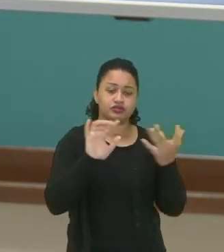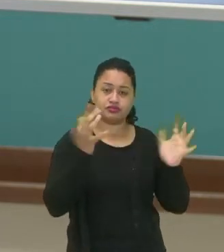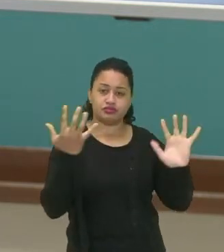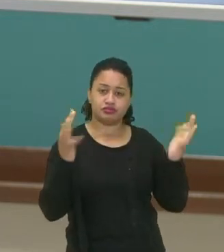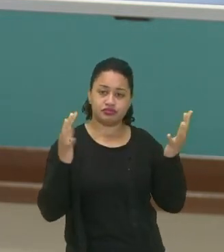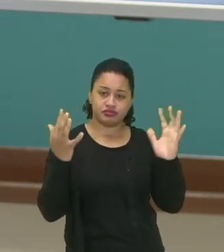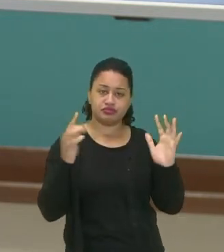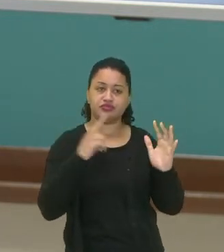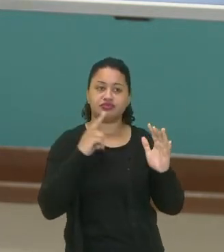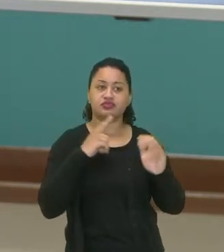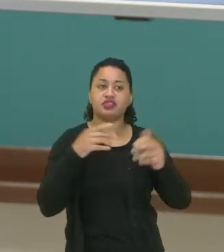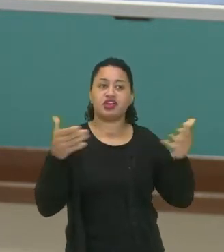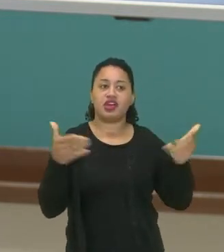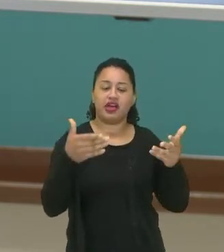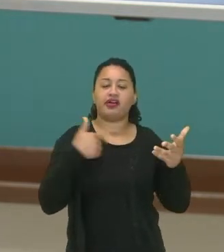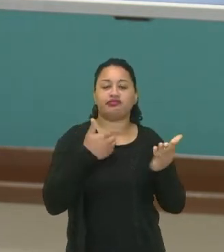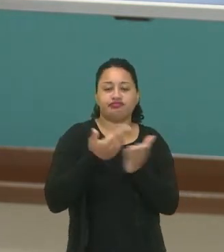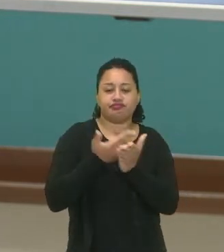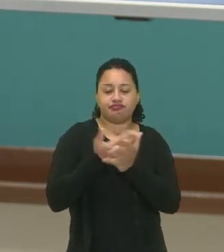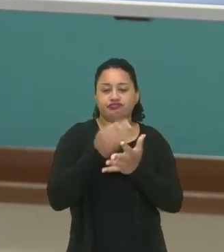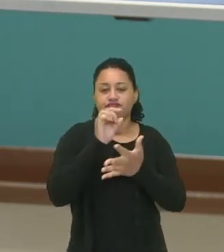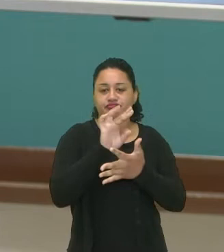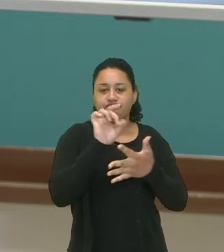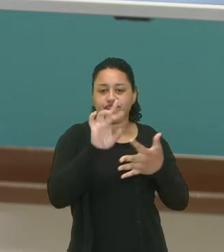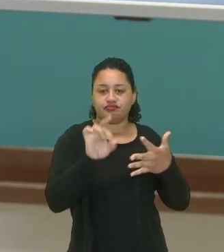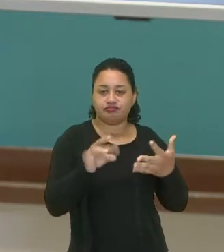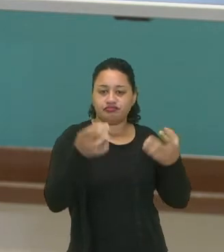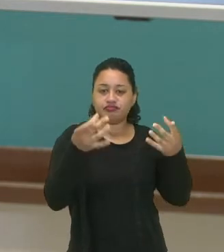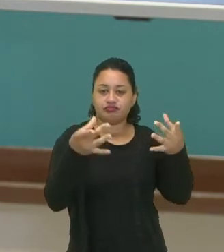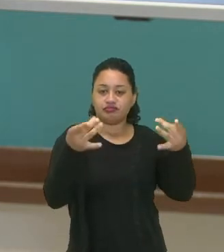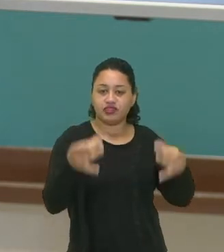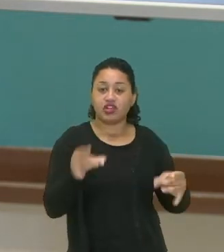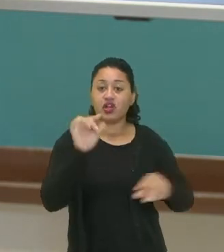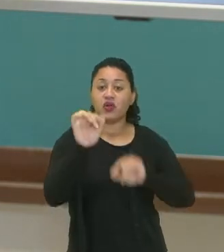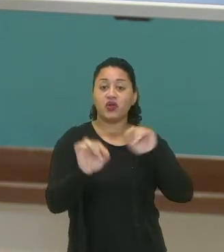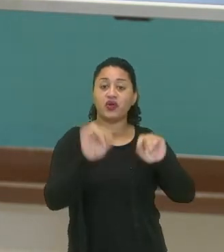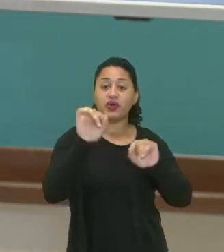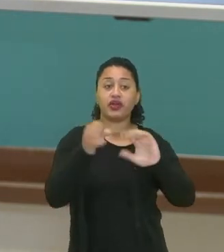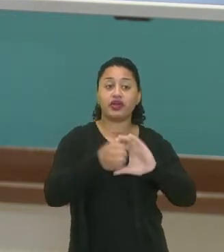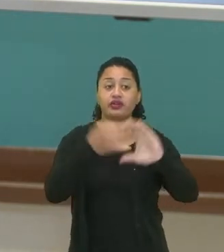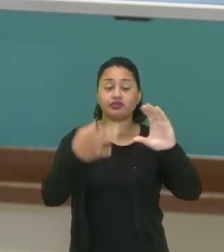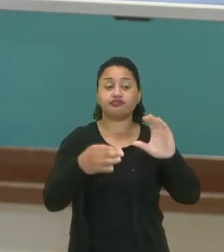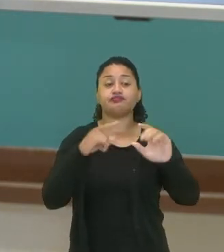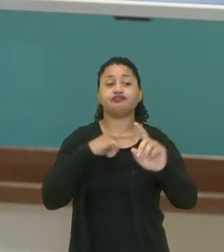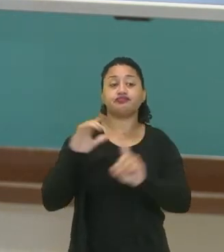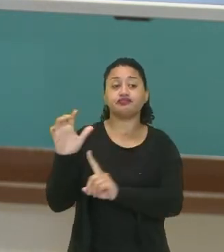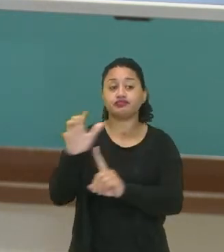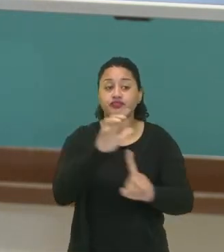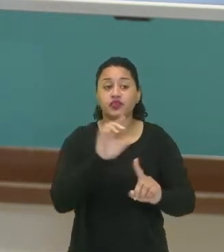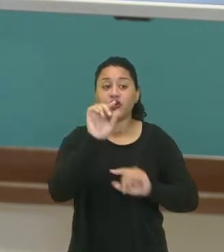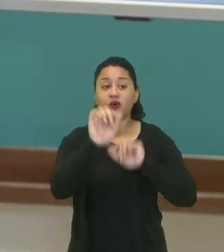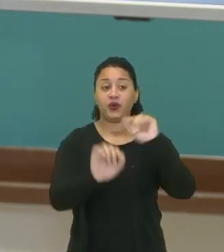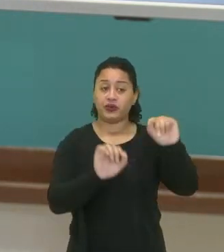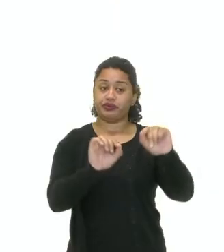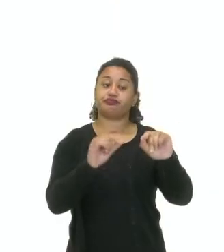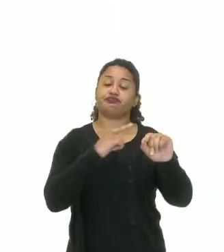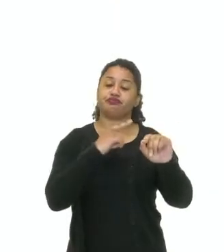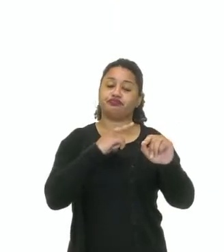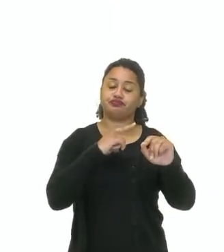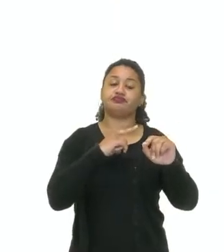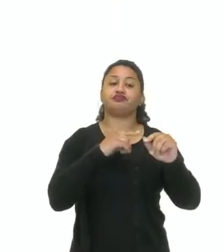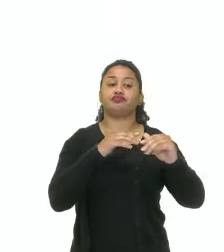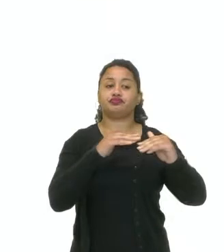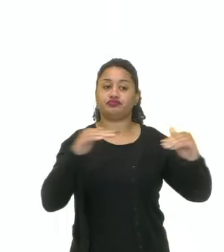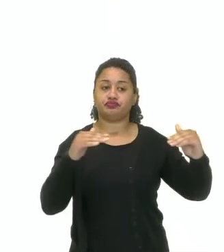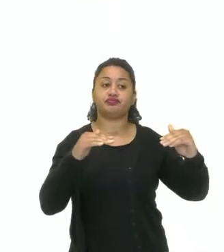iremos então ver um por um, ver os detalhes deles. E eles sofrem influência dos seguintes fatores, olha só, da